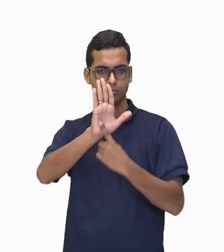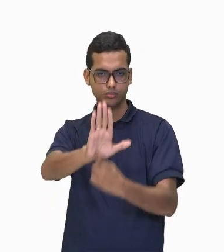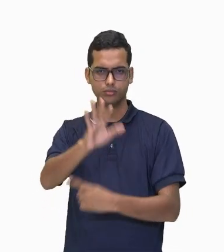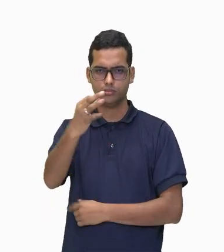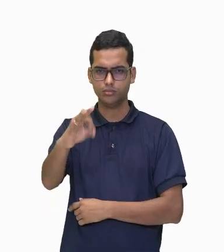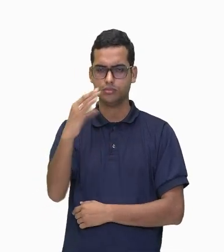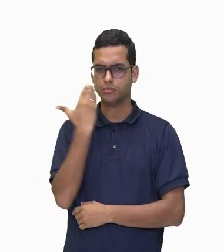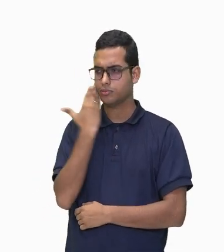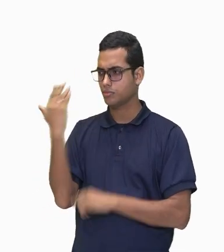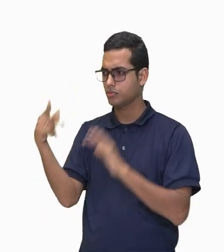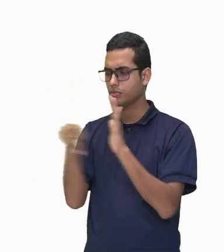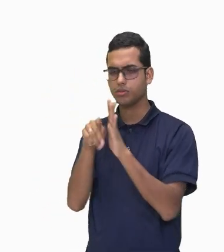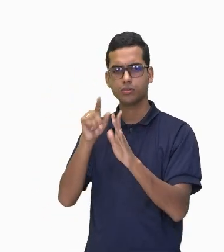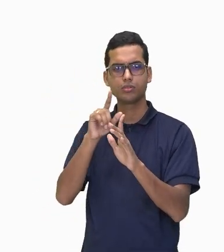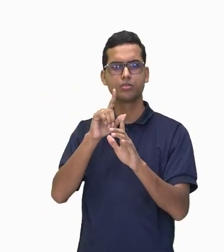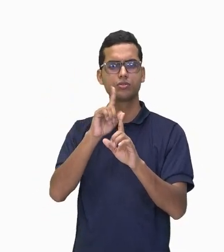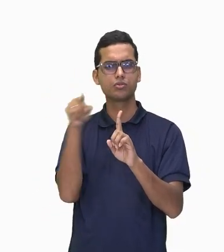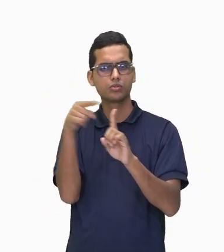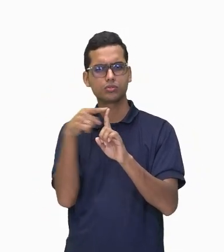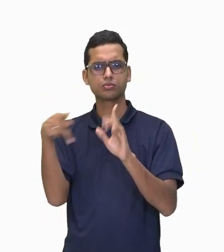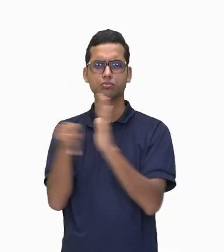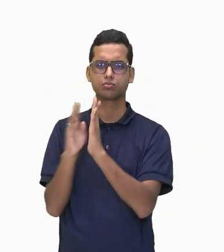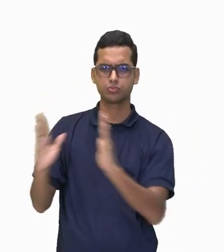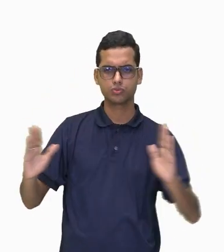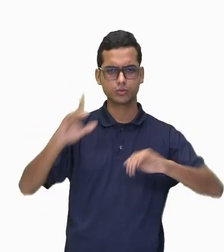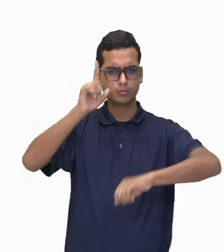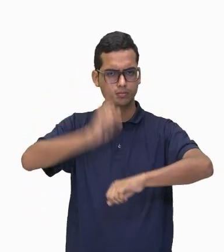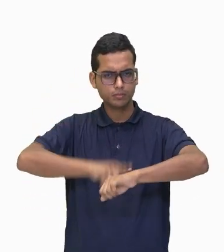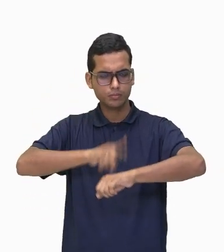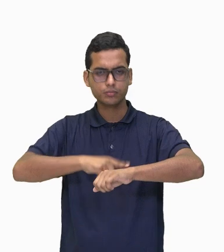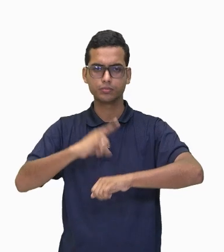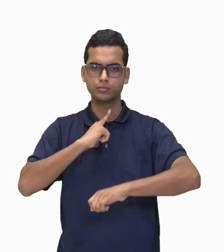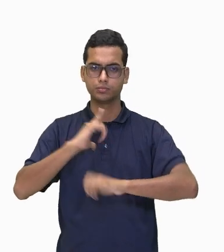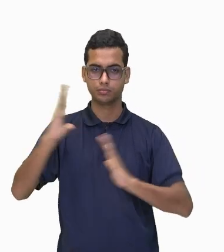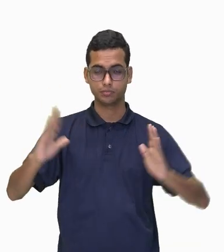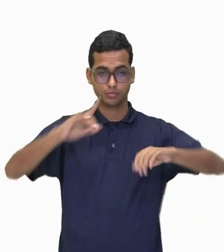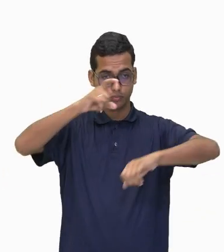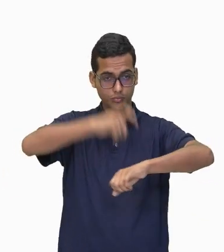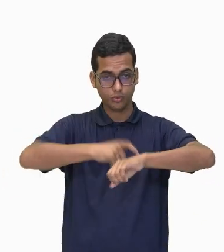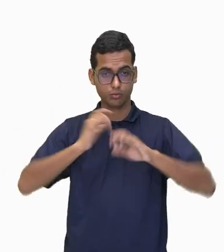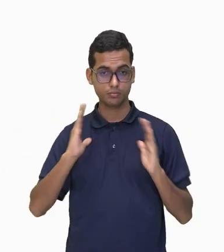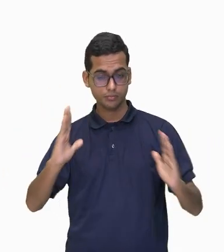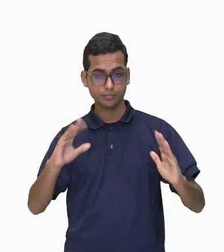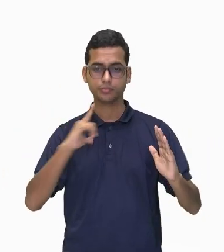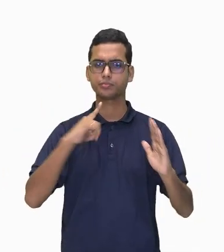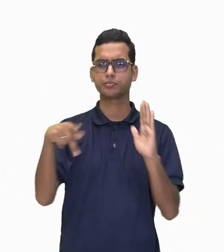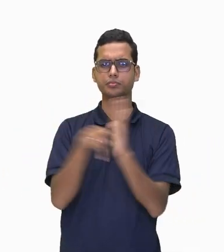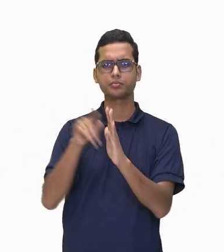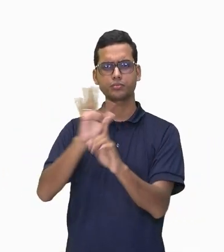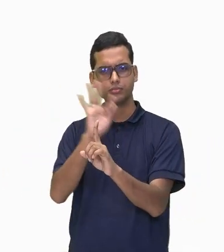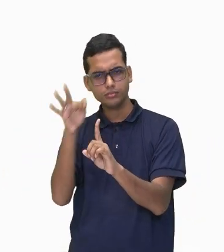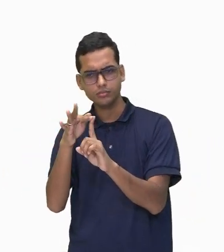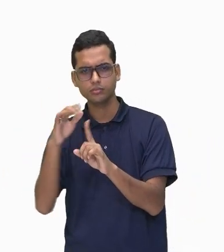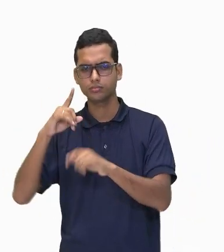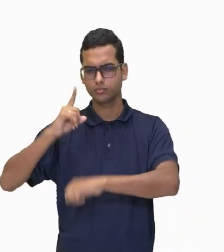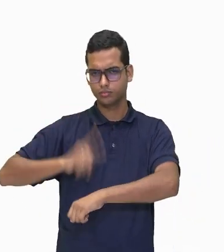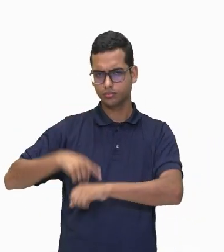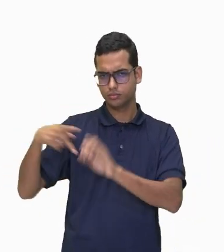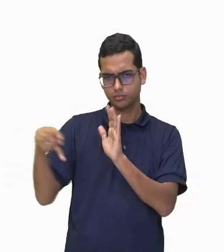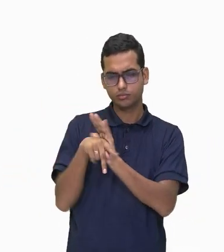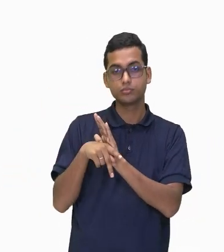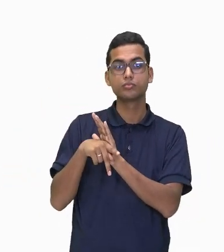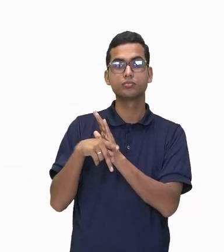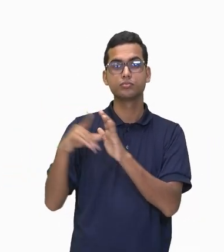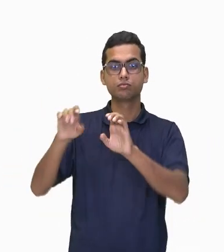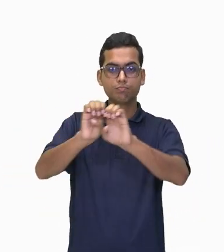Essa função horária, essa posição em função do tempo, que também é conhecida como a função horária, você tem aí a